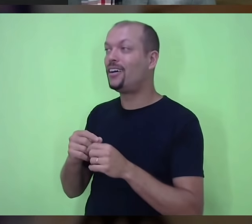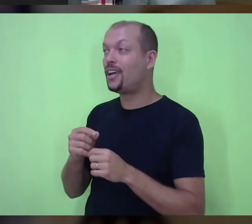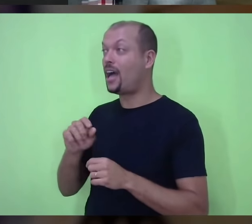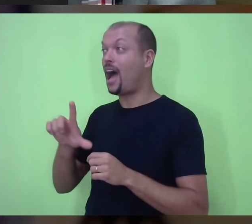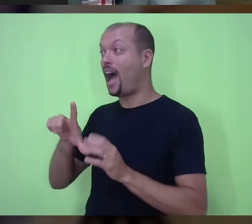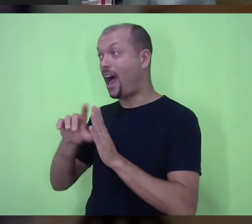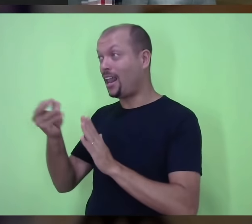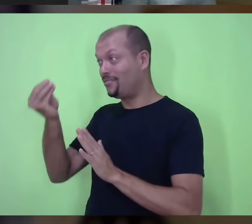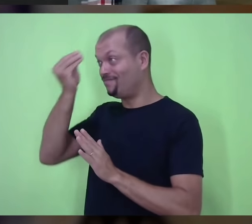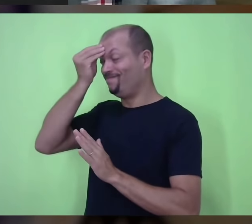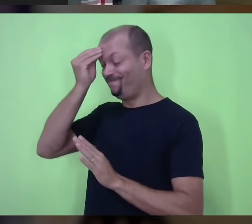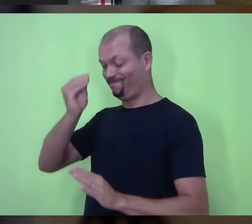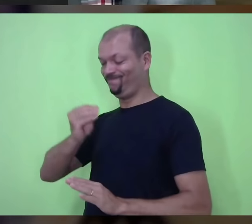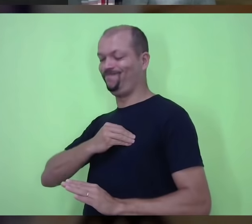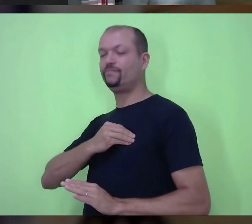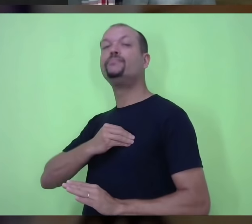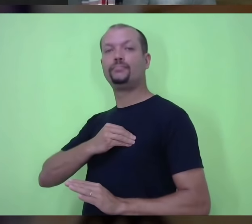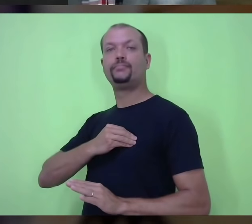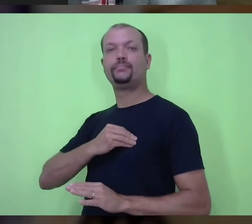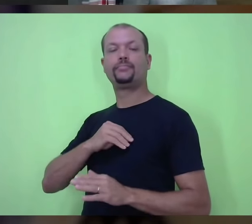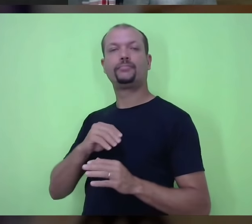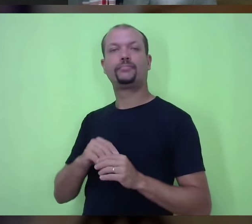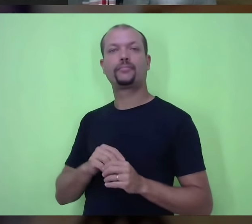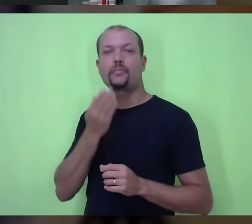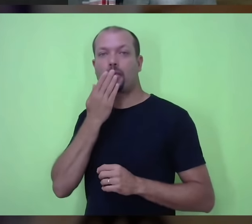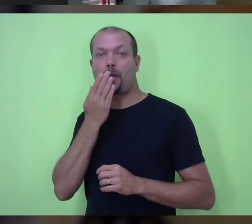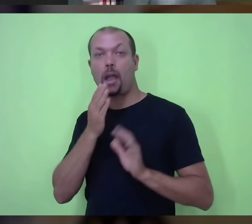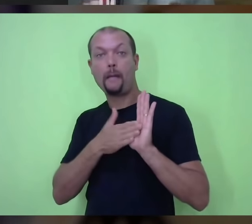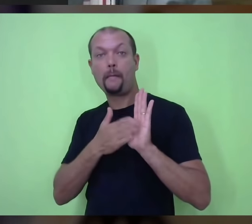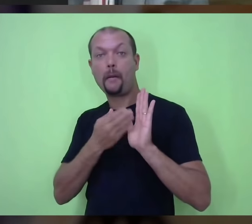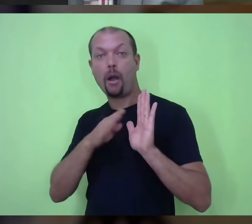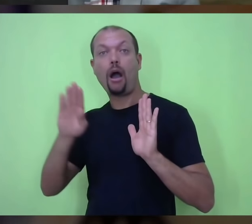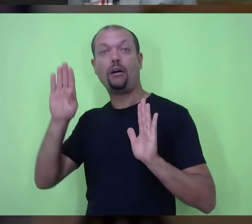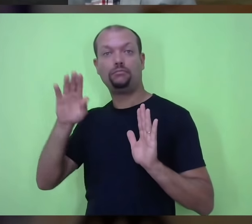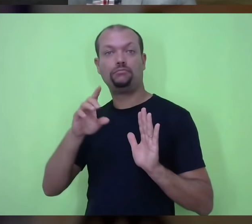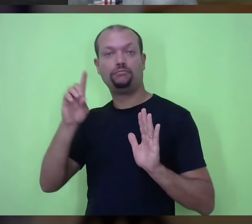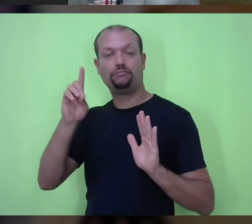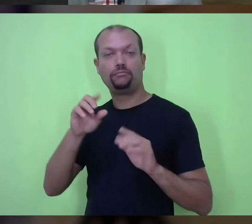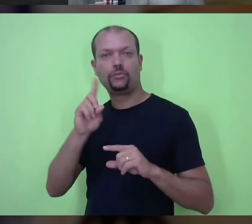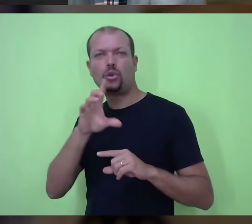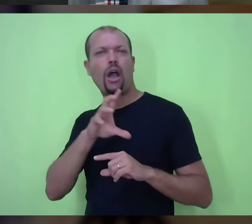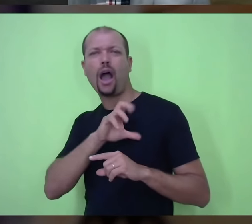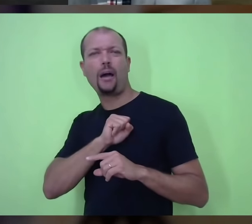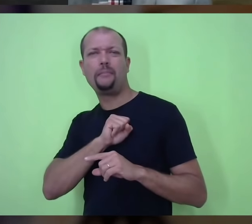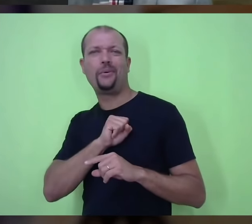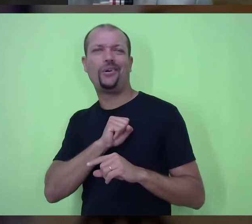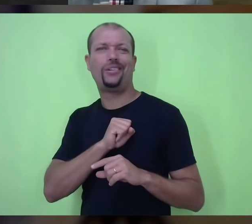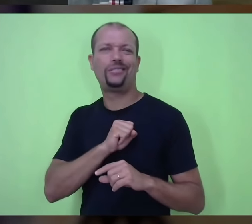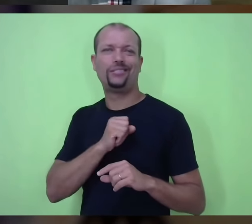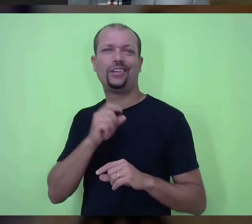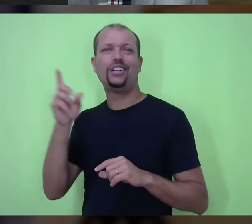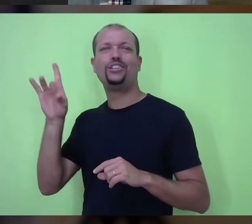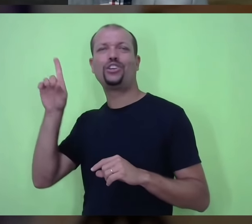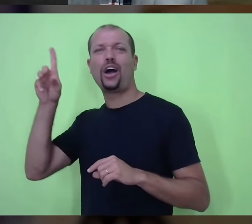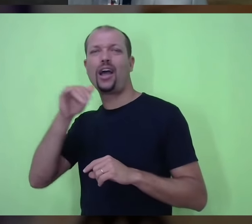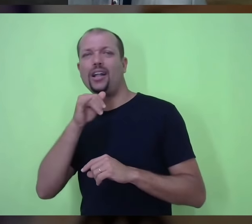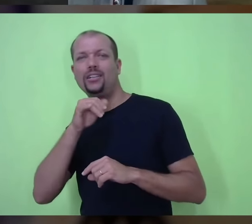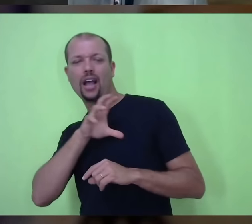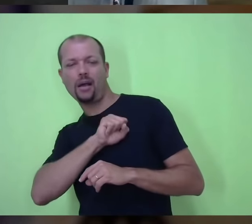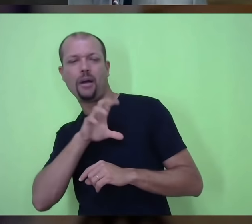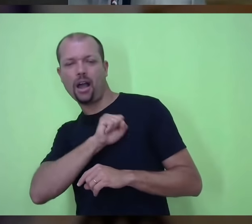na sua mente e no meu coração. Então a proposta de relacionamento de Deus não é um amor não correspondido, em que